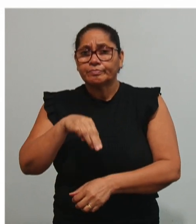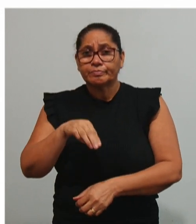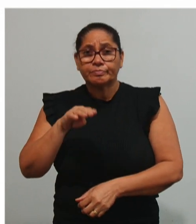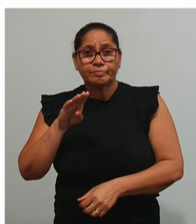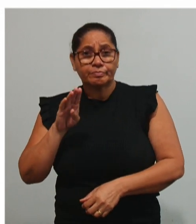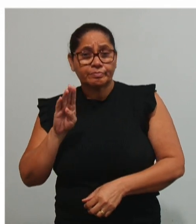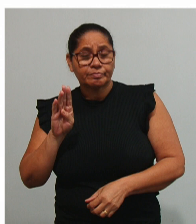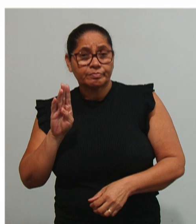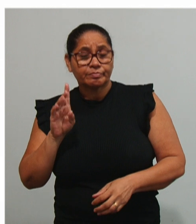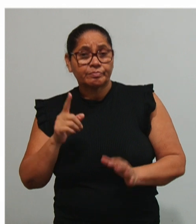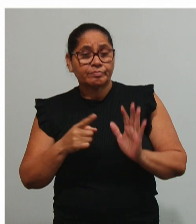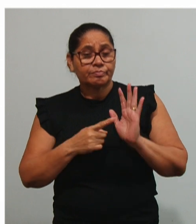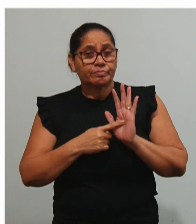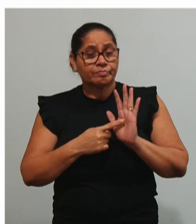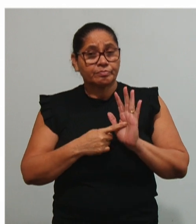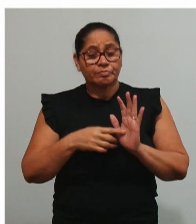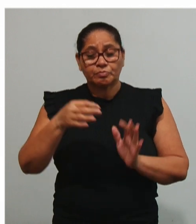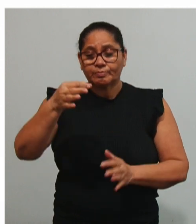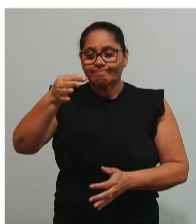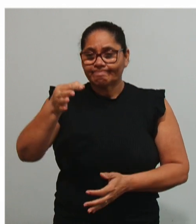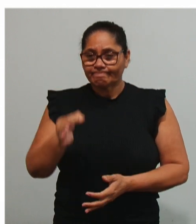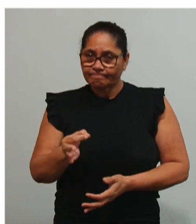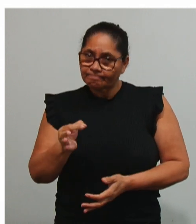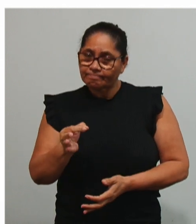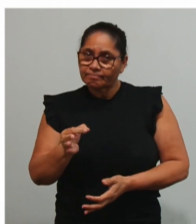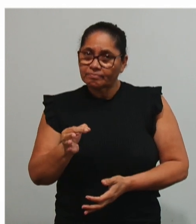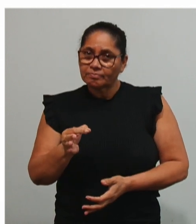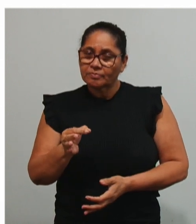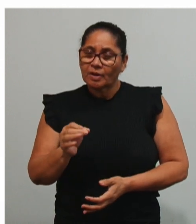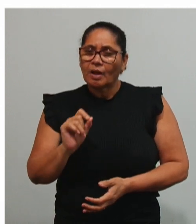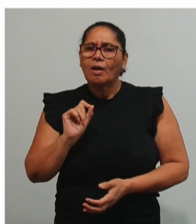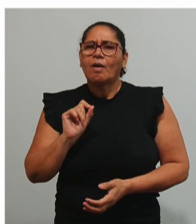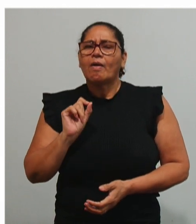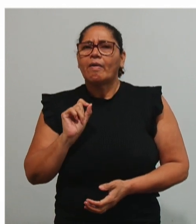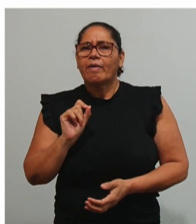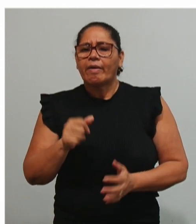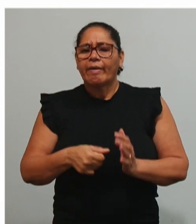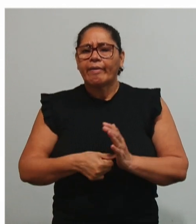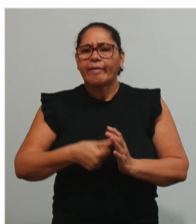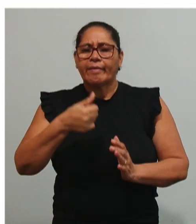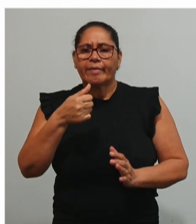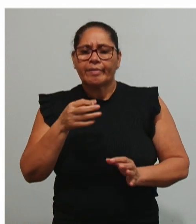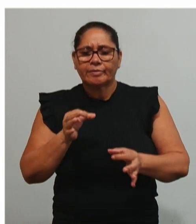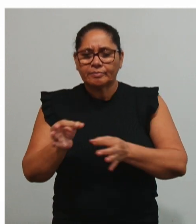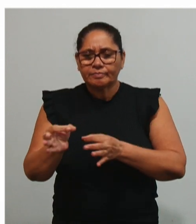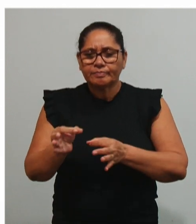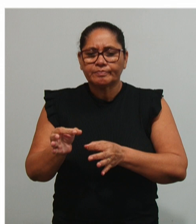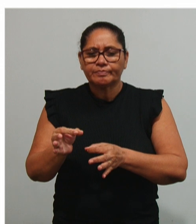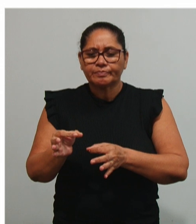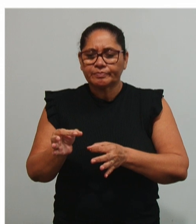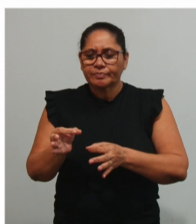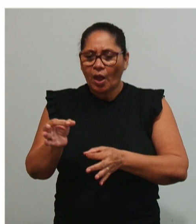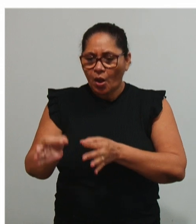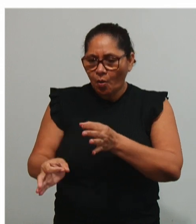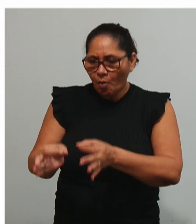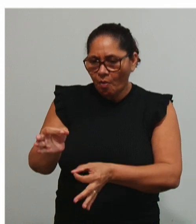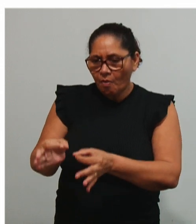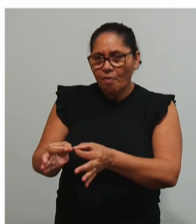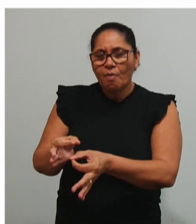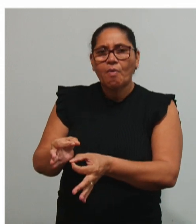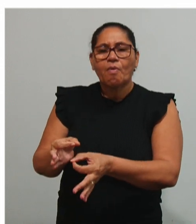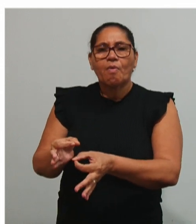duas afirmações, né, em relação ao que seja. Primeiro, estratégia é um plano,